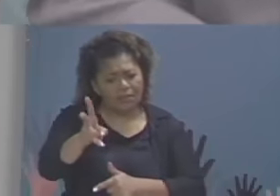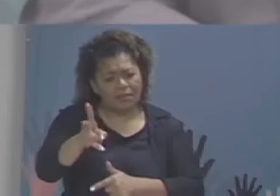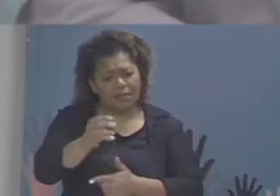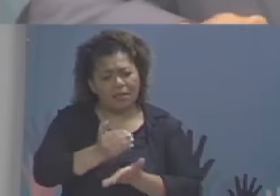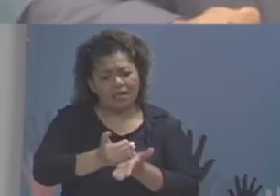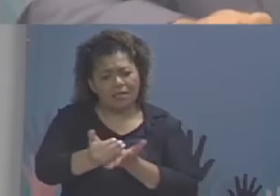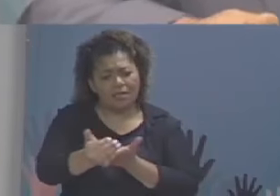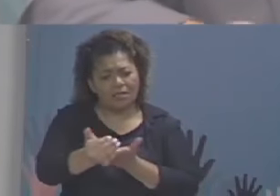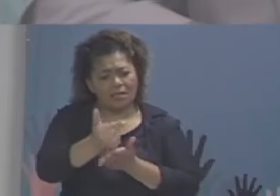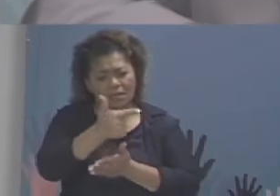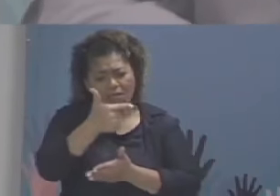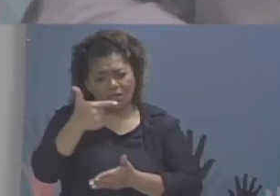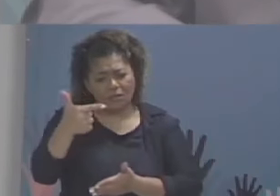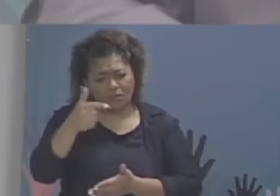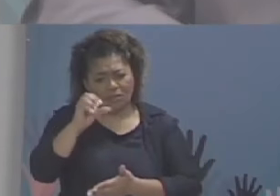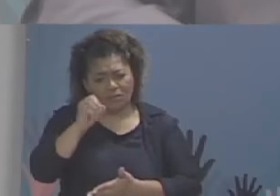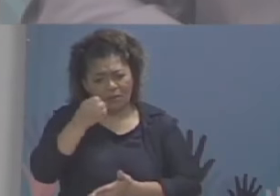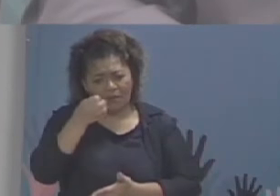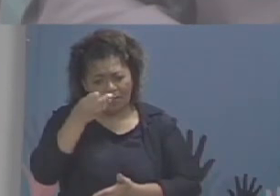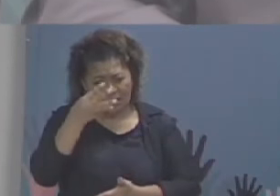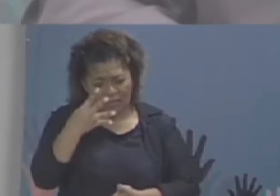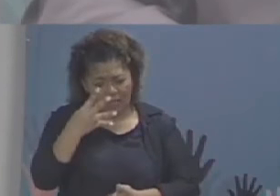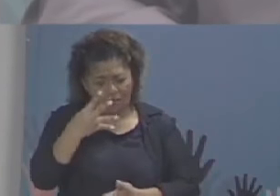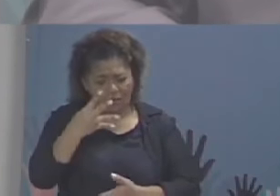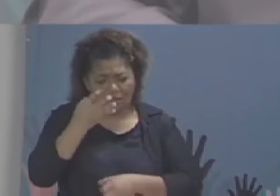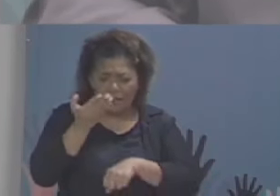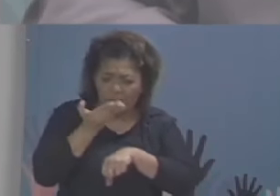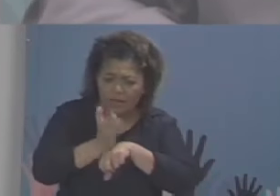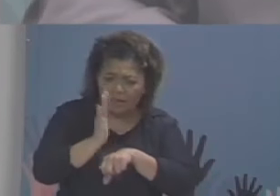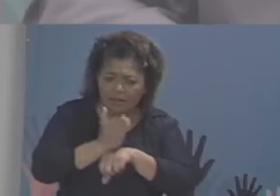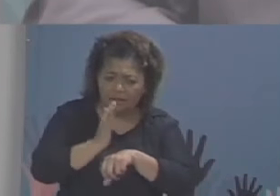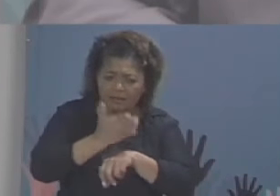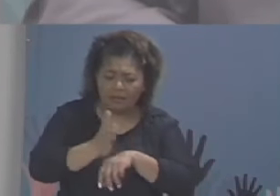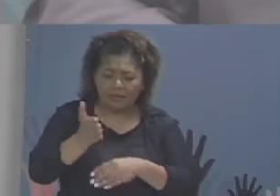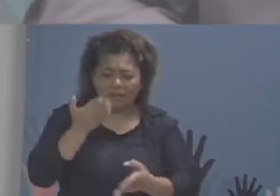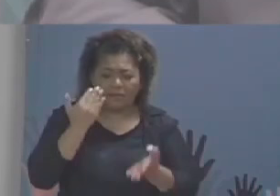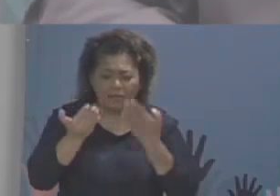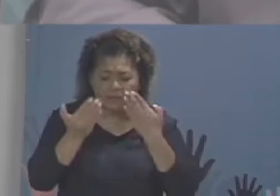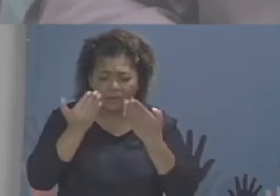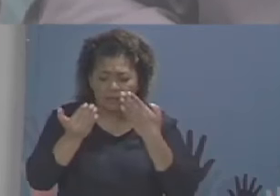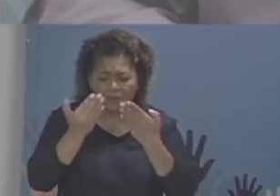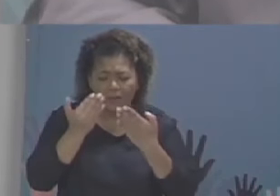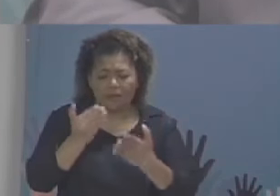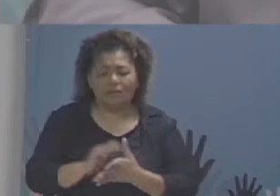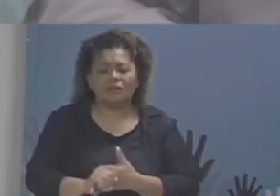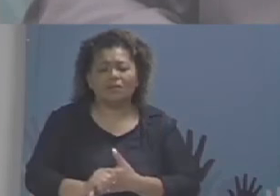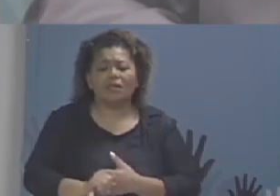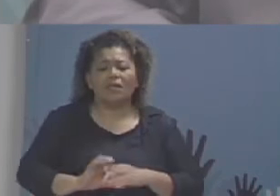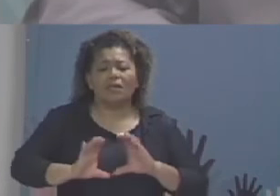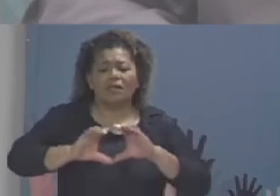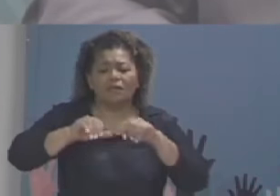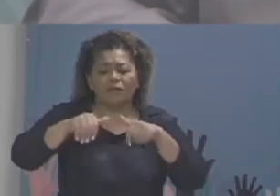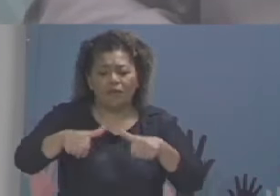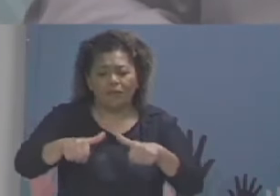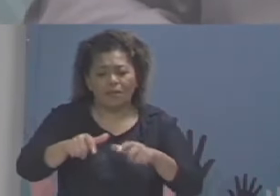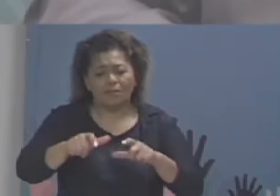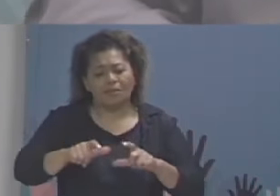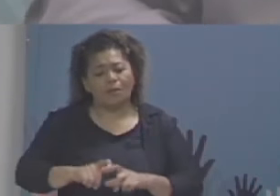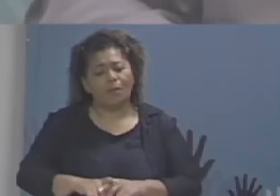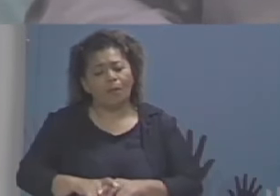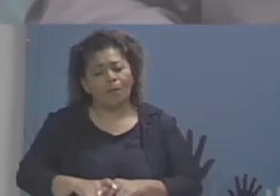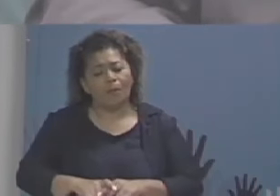esse processo de integrar esforço pela qualificação na formação dos psicólogos junto às entidades de regulação e avaliação dos programas de formação em